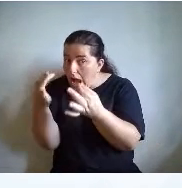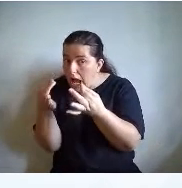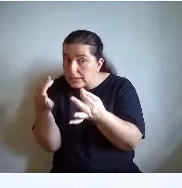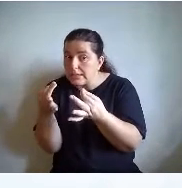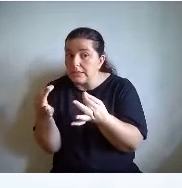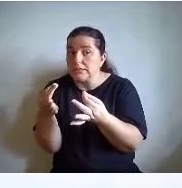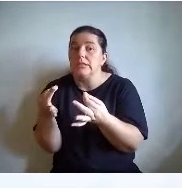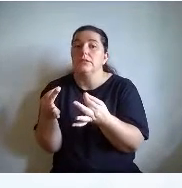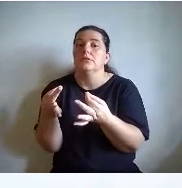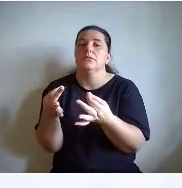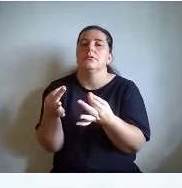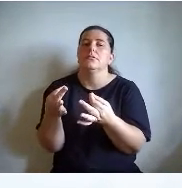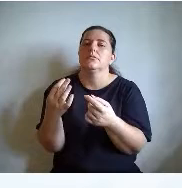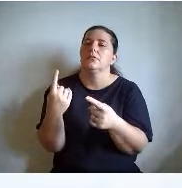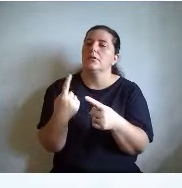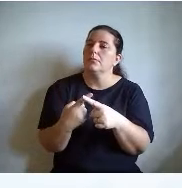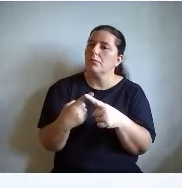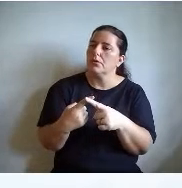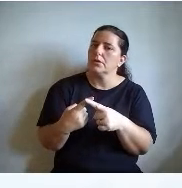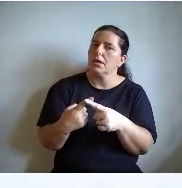aprofundada,